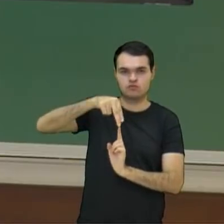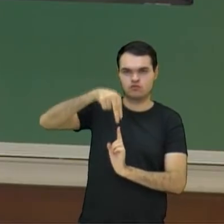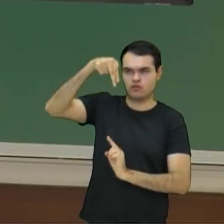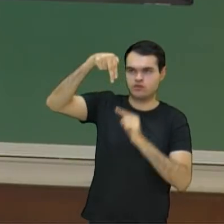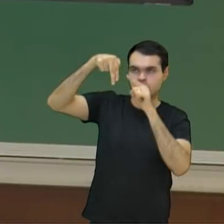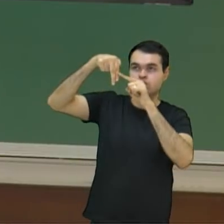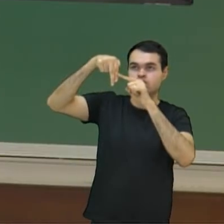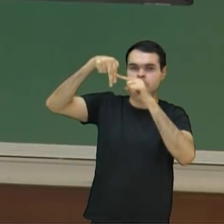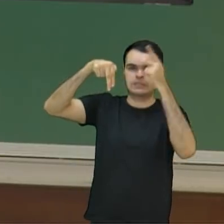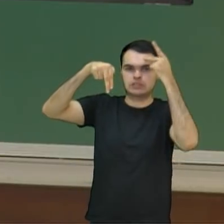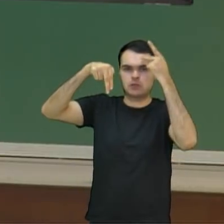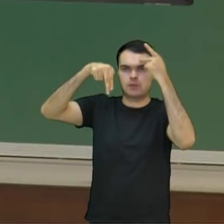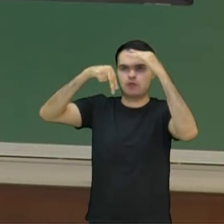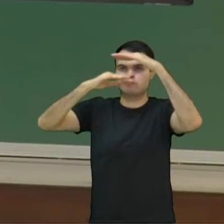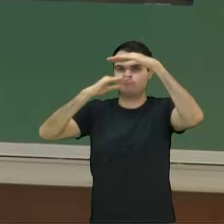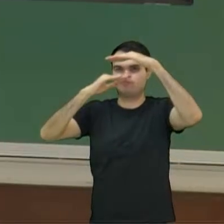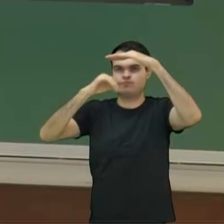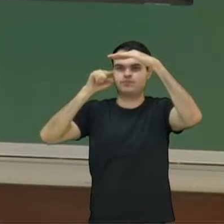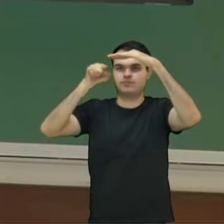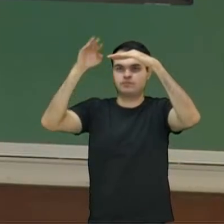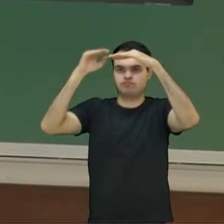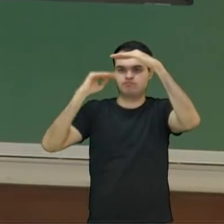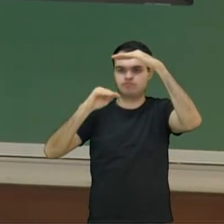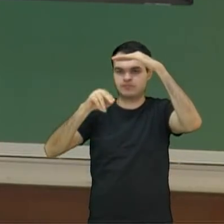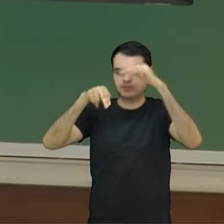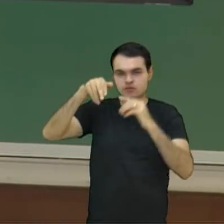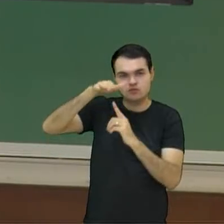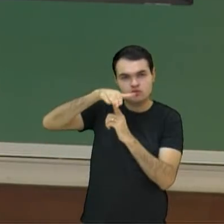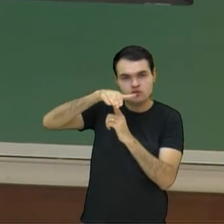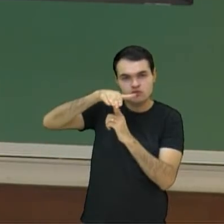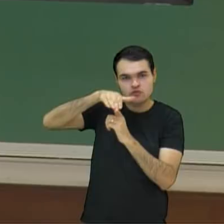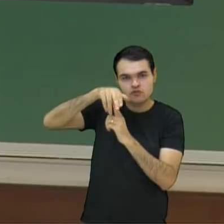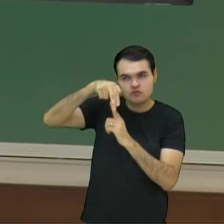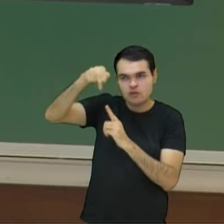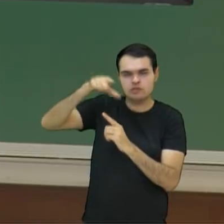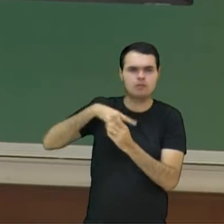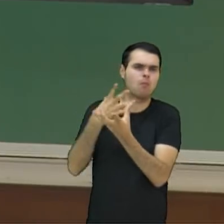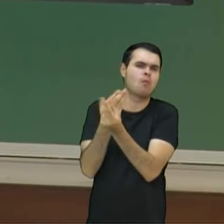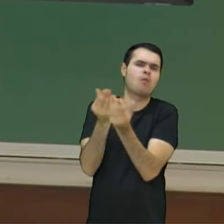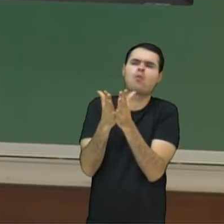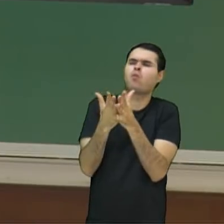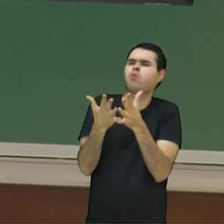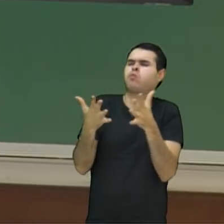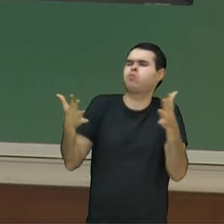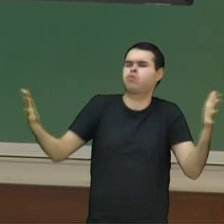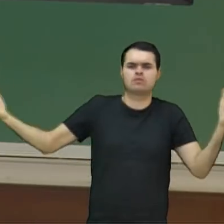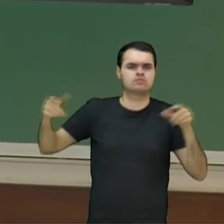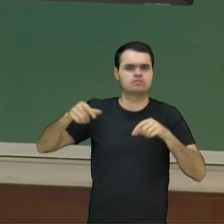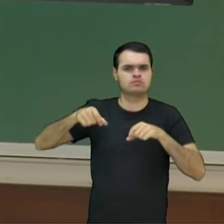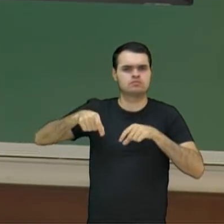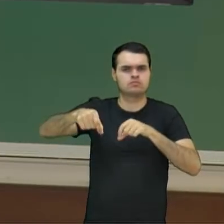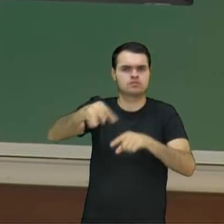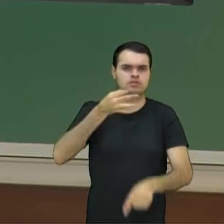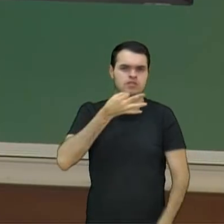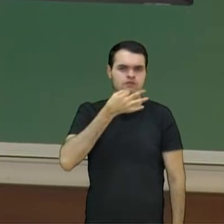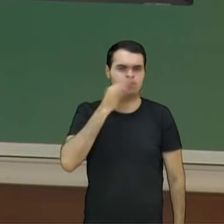estado áreas que eram imensas de cultivo de café, que também tem essa referência econômica